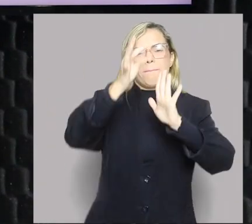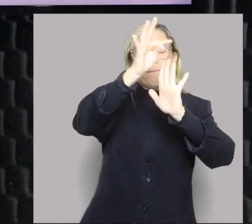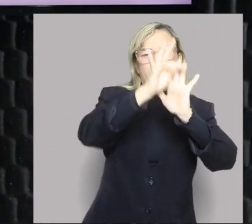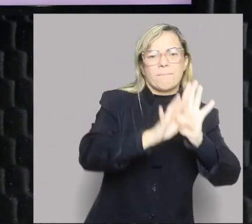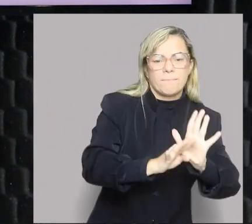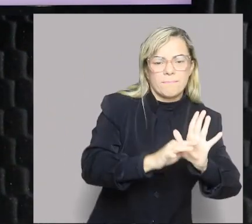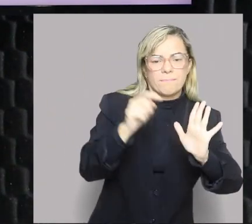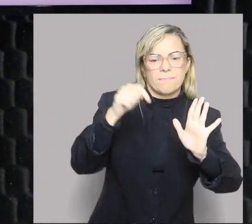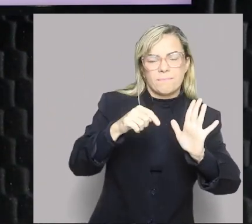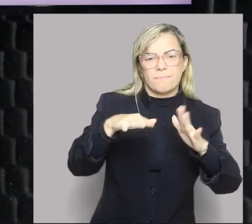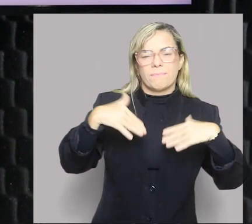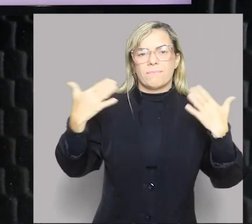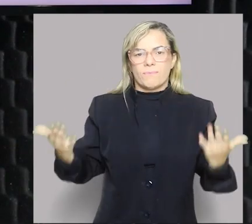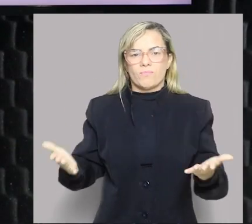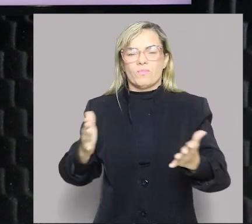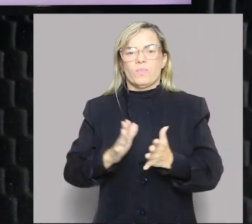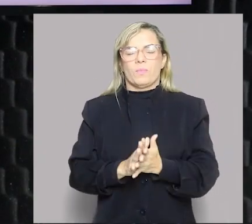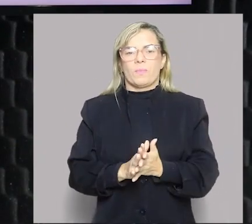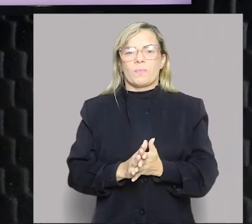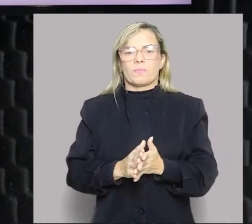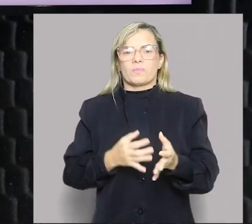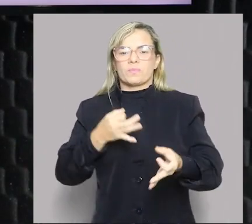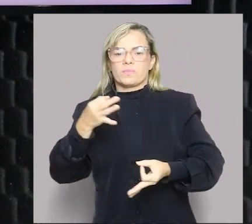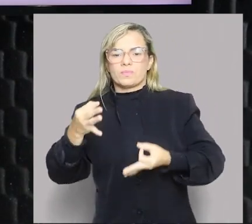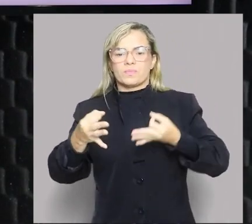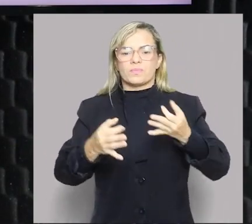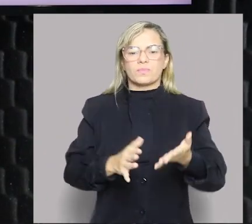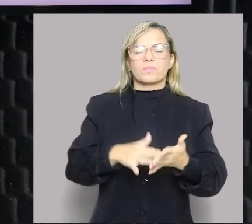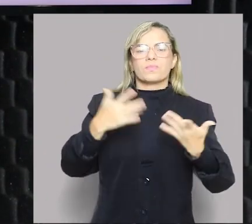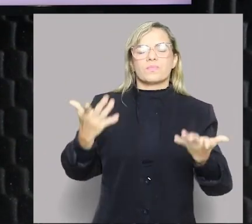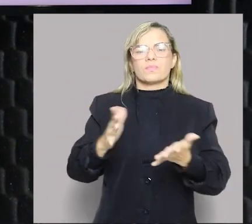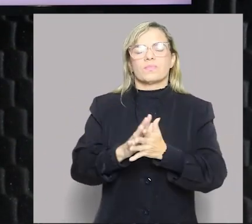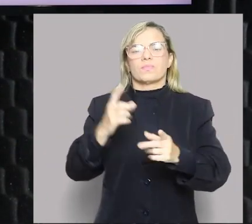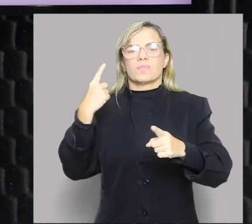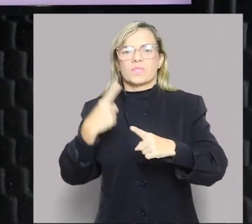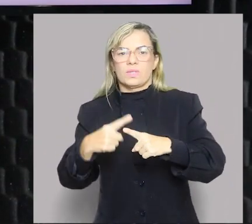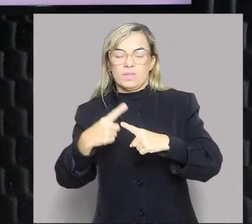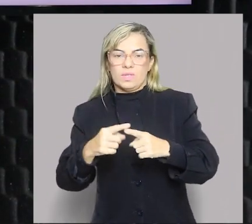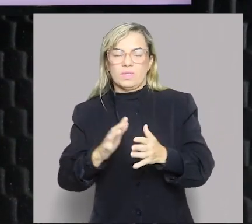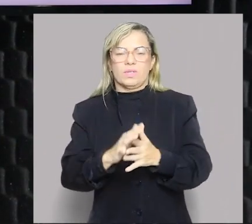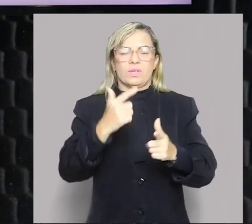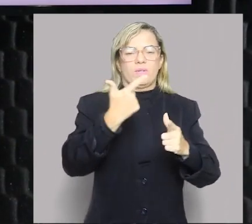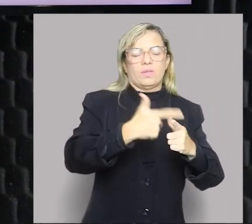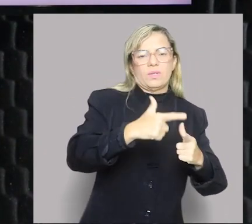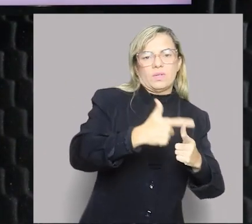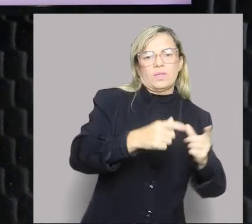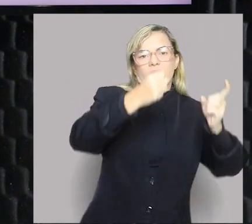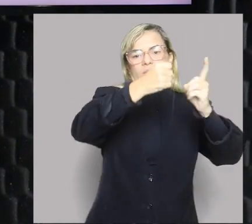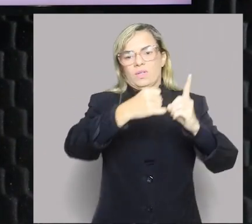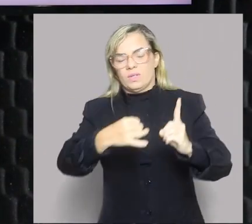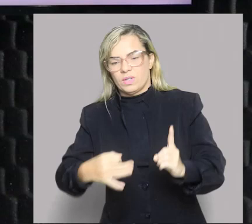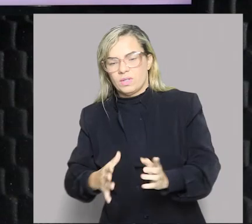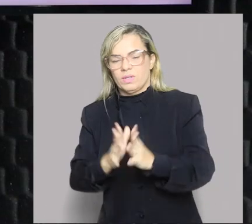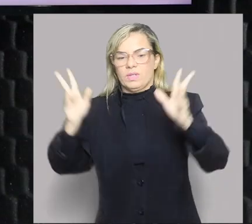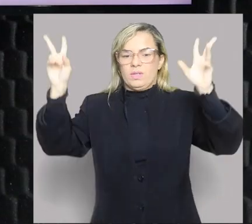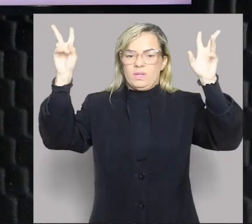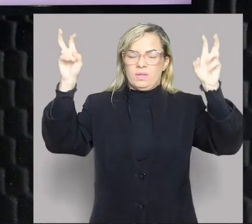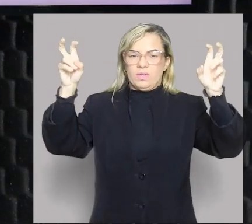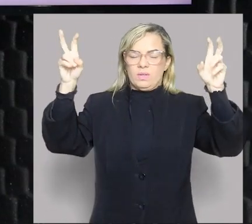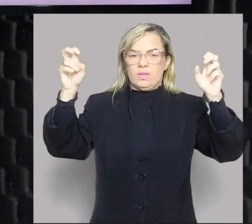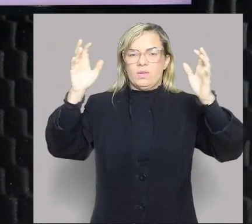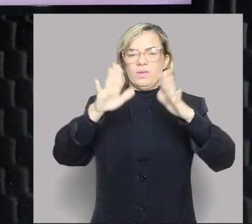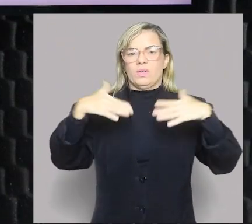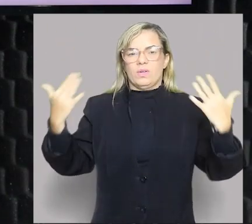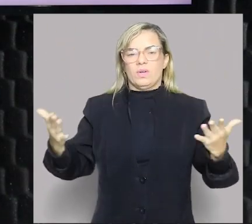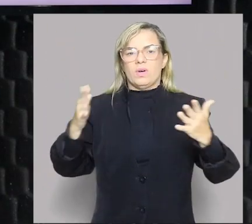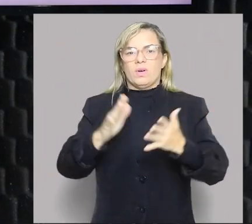de natureza dissertativa. Por quê? Porque ele fala sobre um problema, ele fala de um tema. Qual é o tema? A